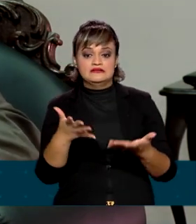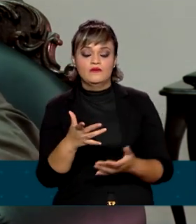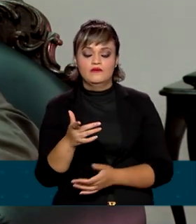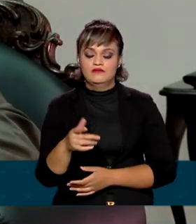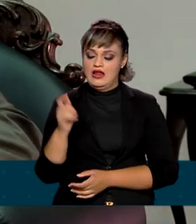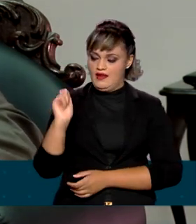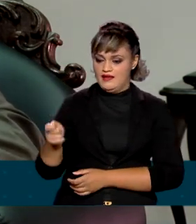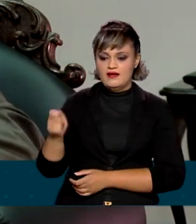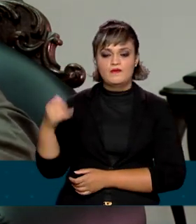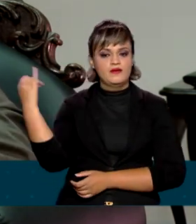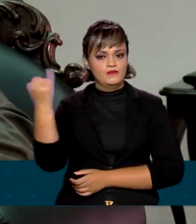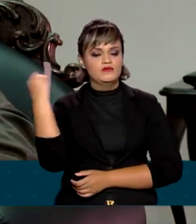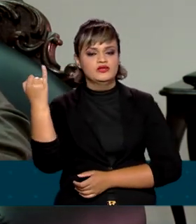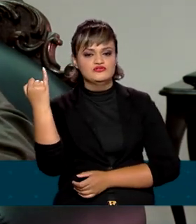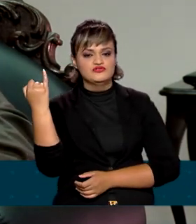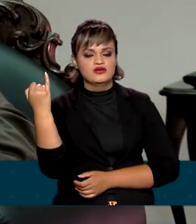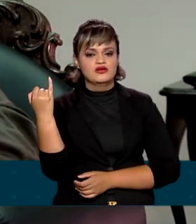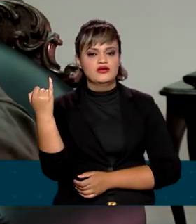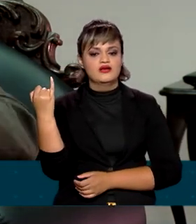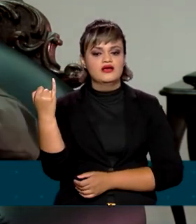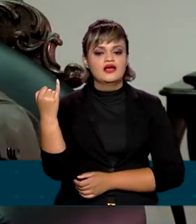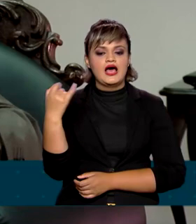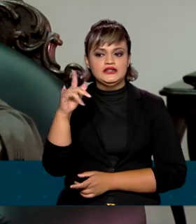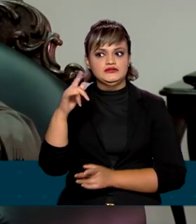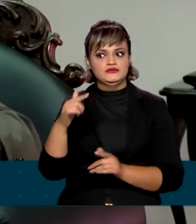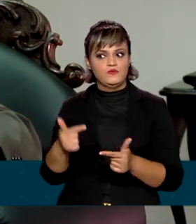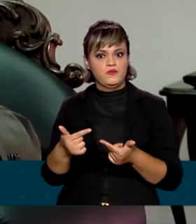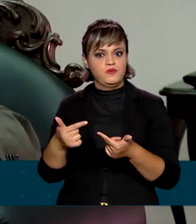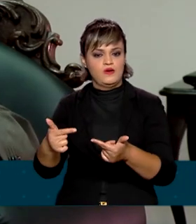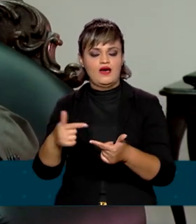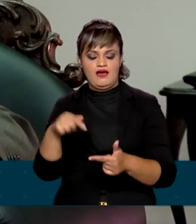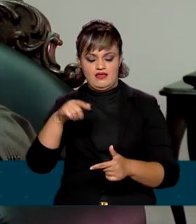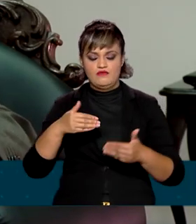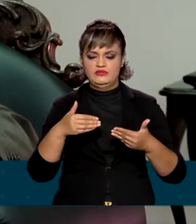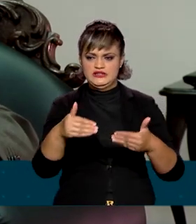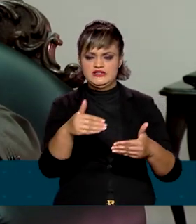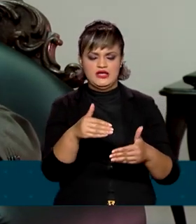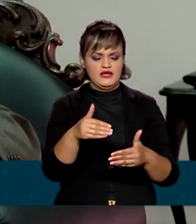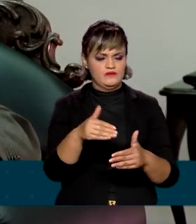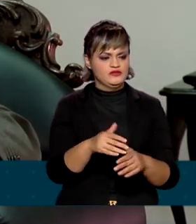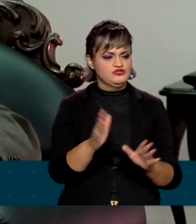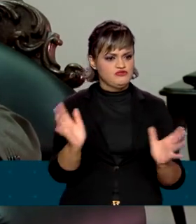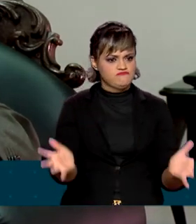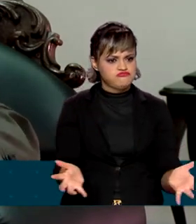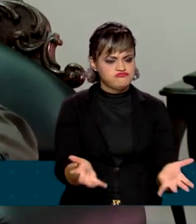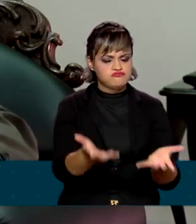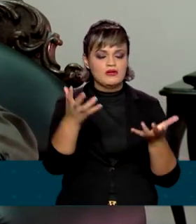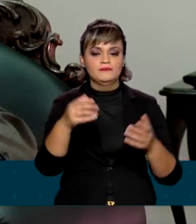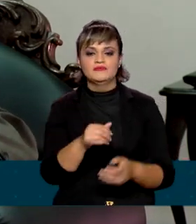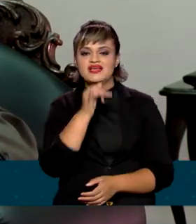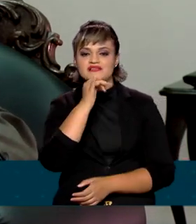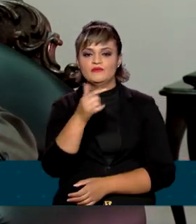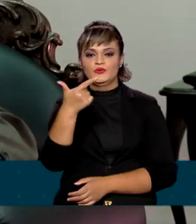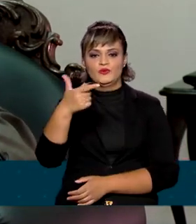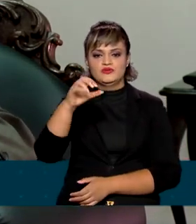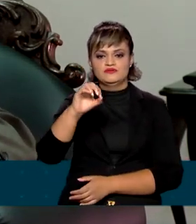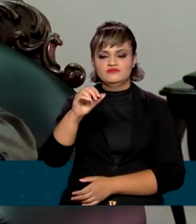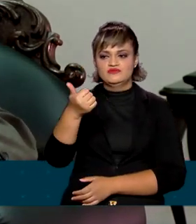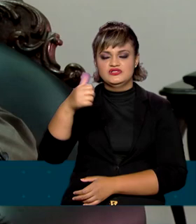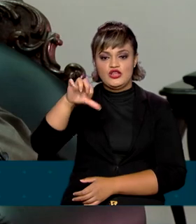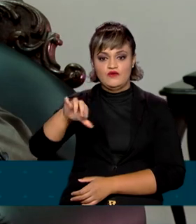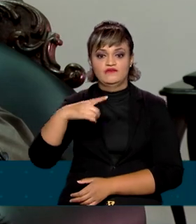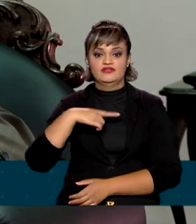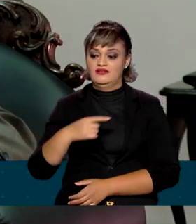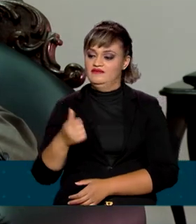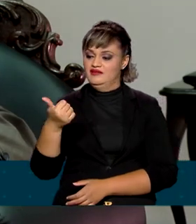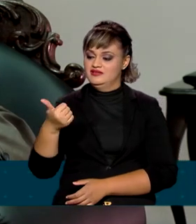fundamental mas demos um upgrade aqui no ministério muito grande para você ter uma ideia no ano de 2019 foram realizados